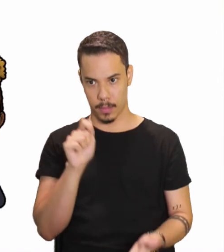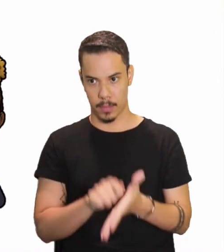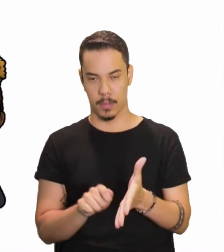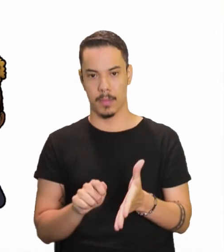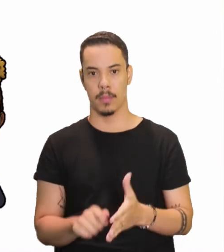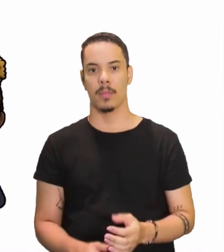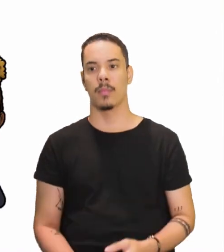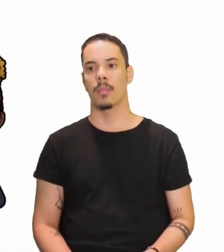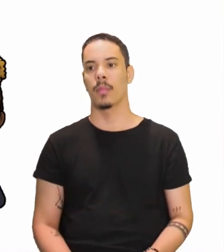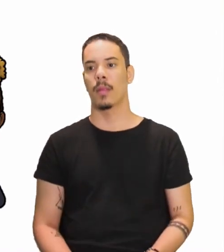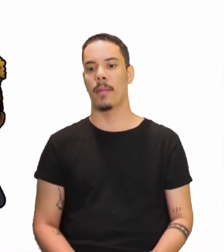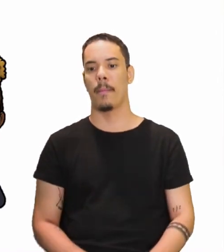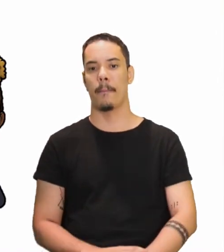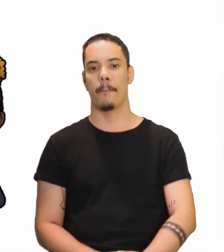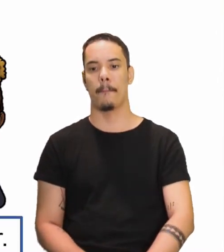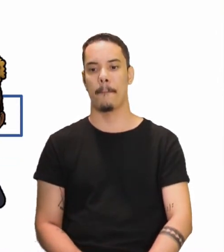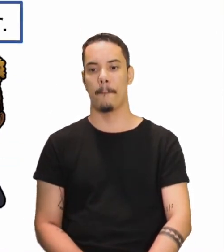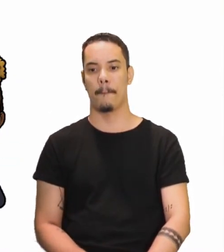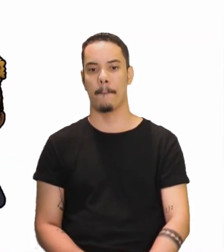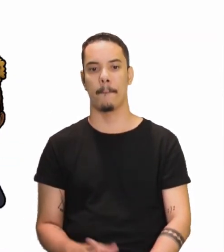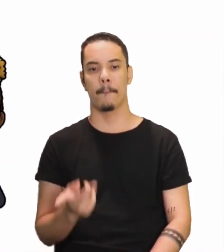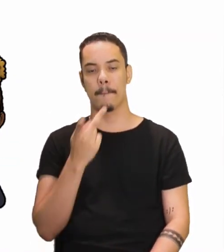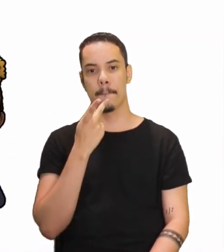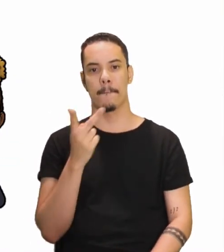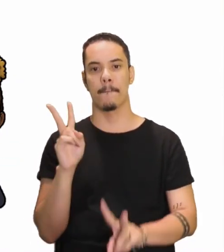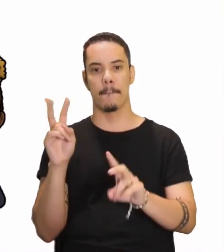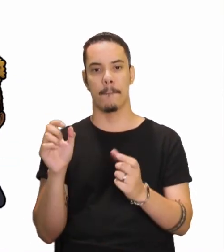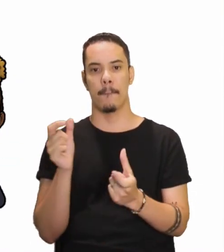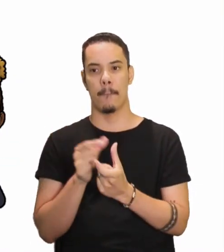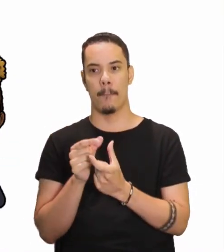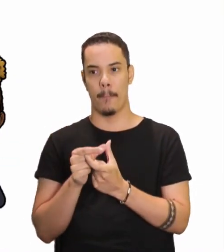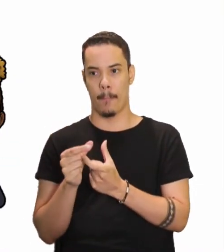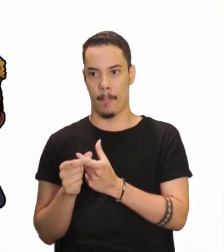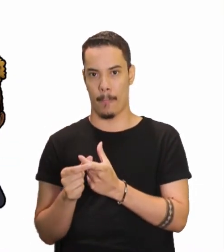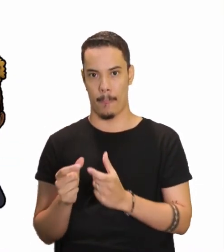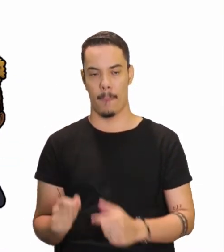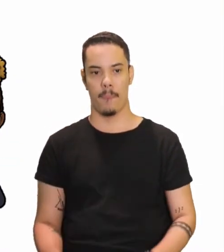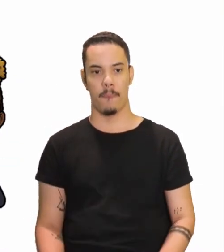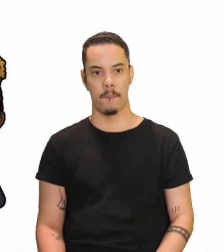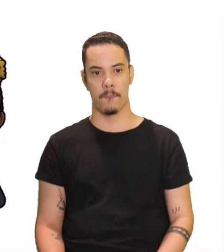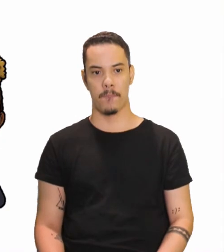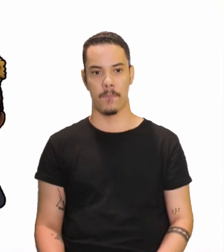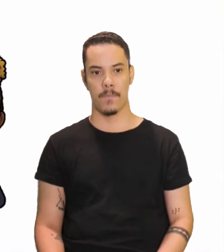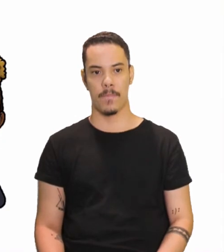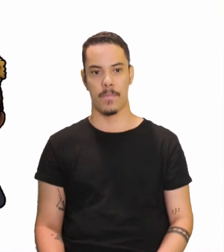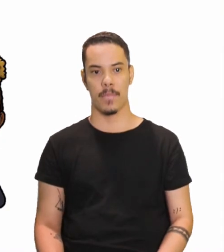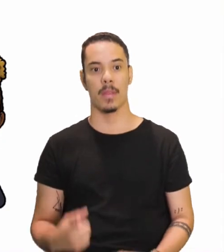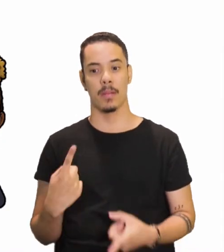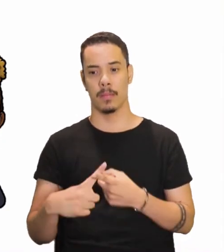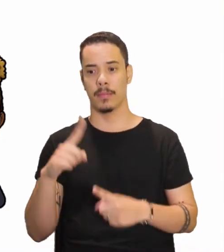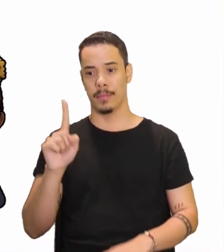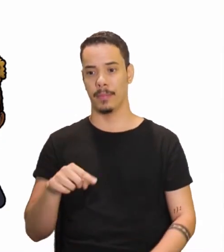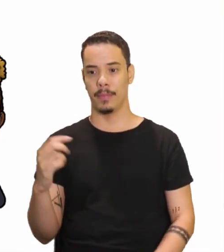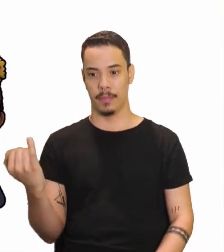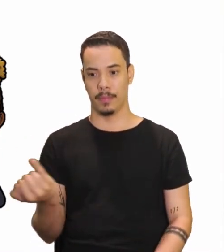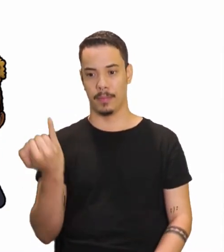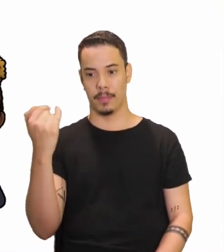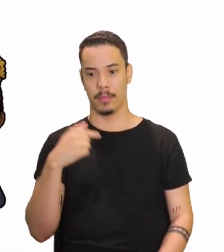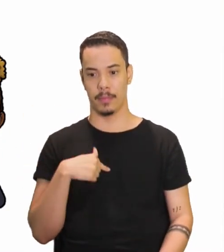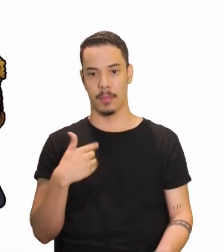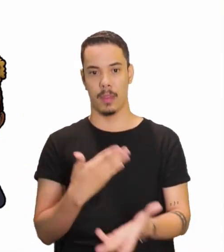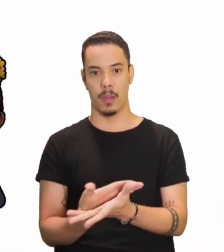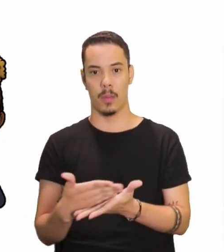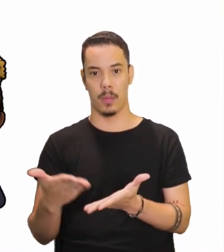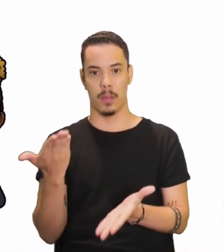atento. Simbora! Agora chegou o momento da gente falar um pouquinho sobre sílaba, né? Sílaba que é tão importante, veio desde o início da